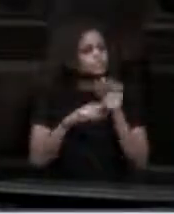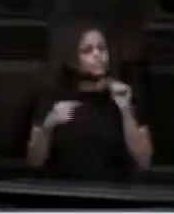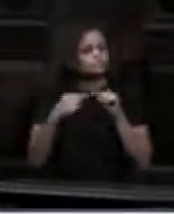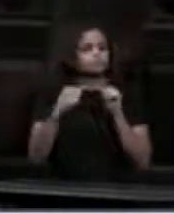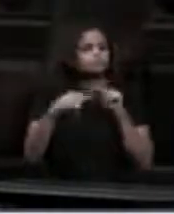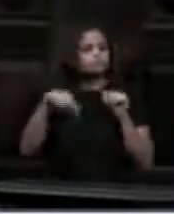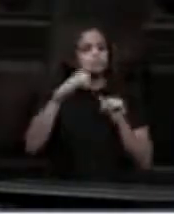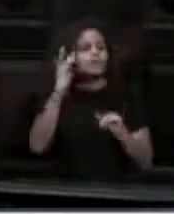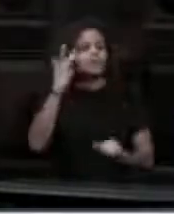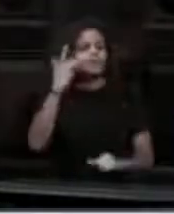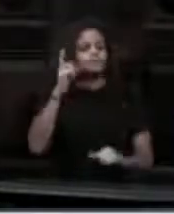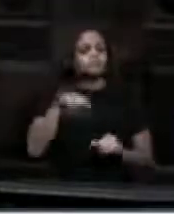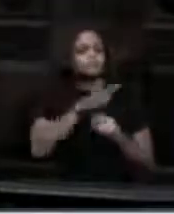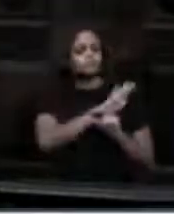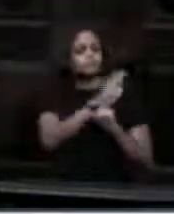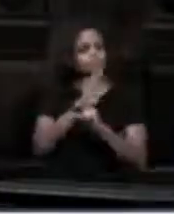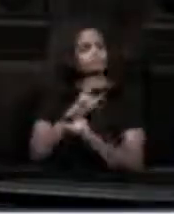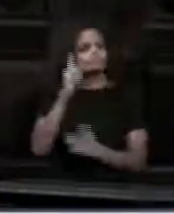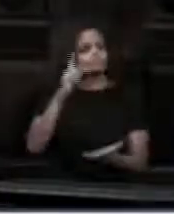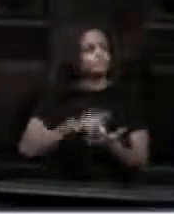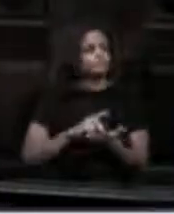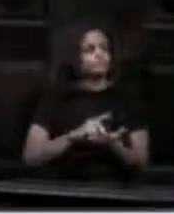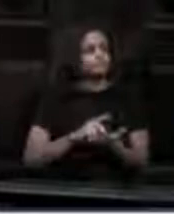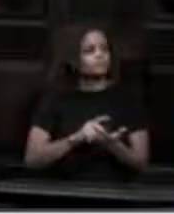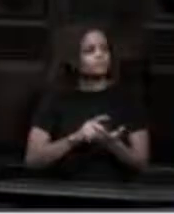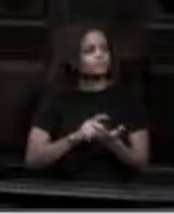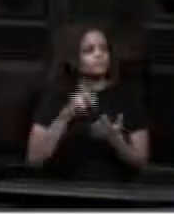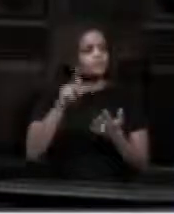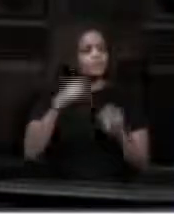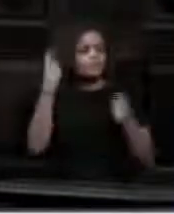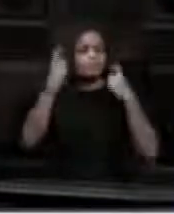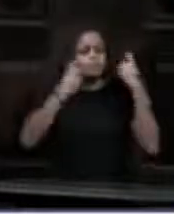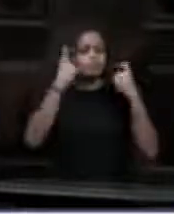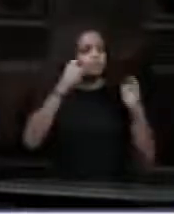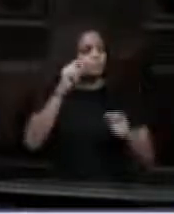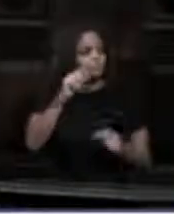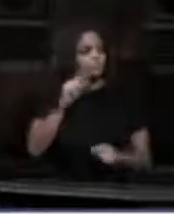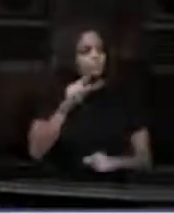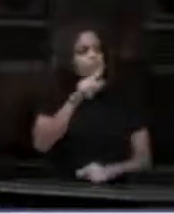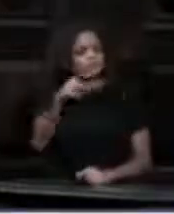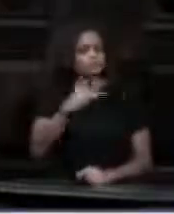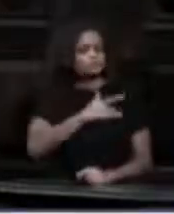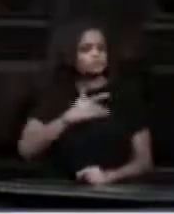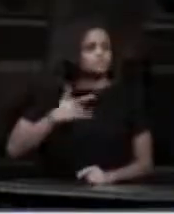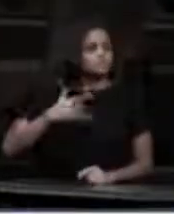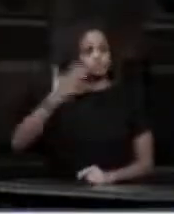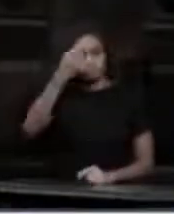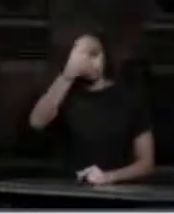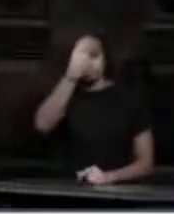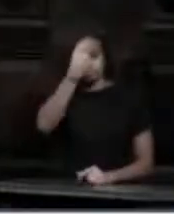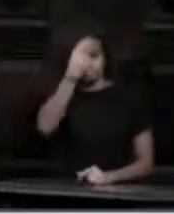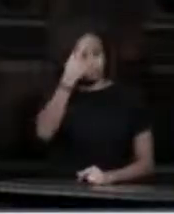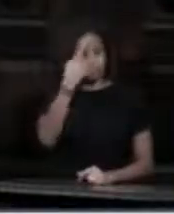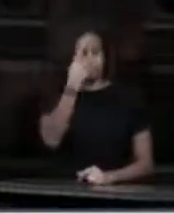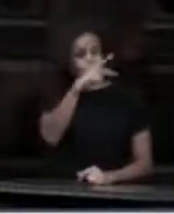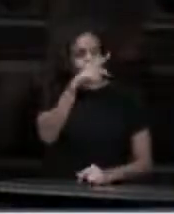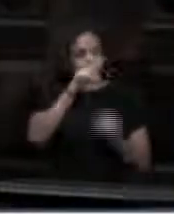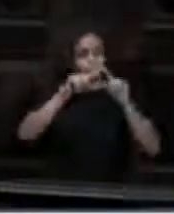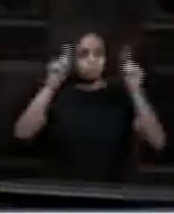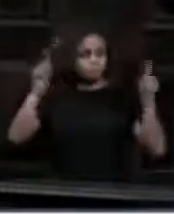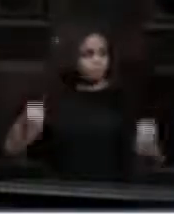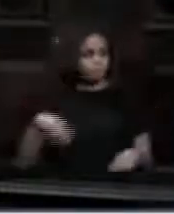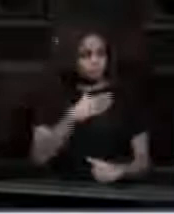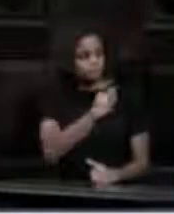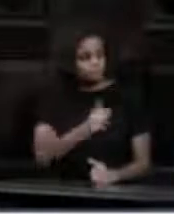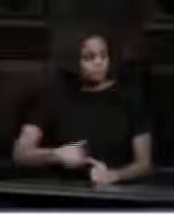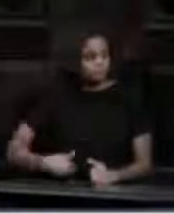de contribuição, que é a preocupação com as condições de saúde mental dos servidores